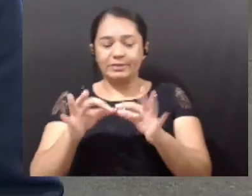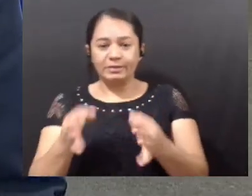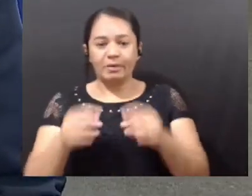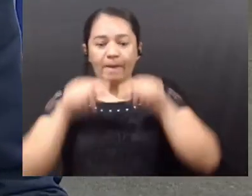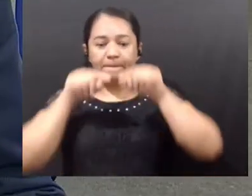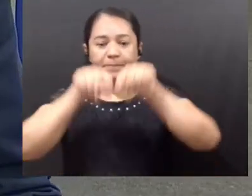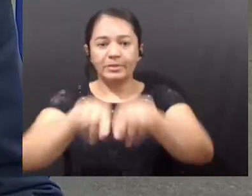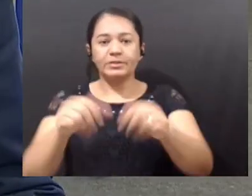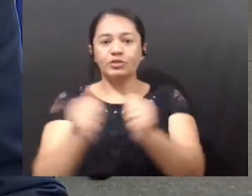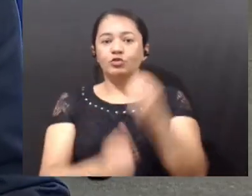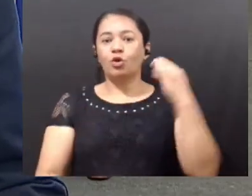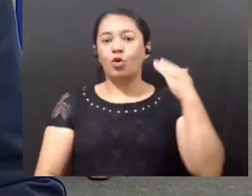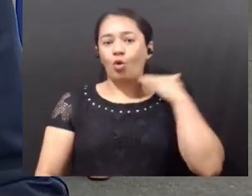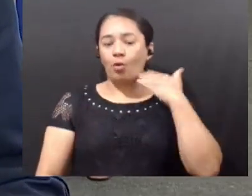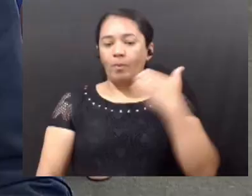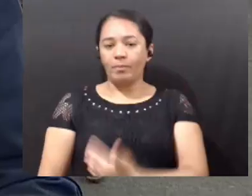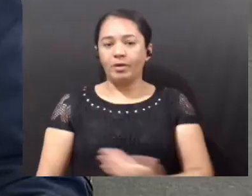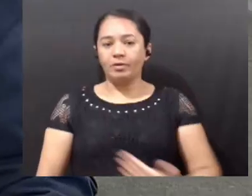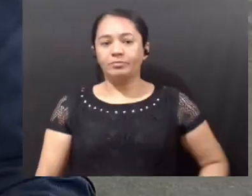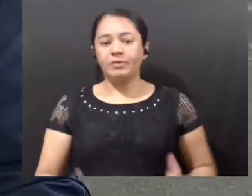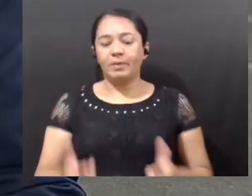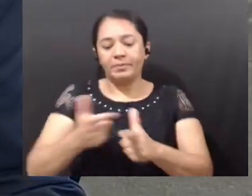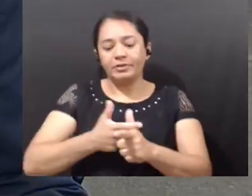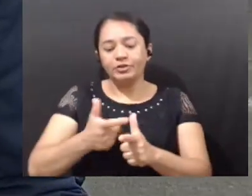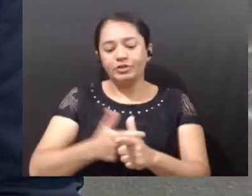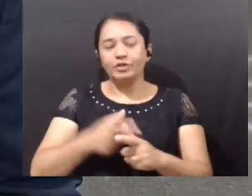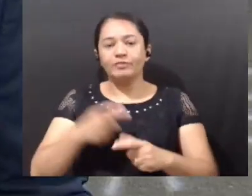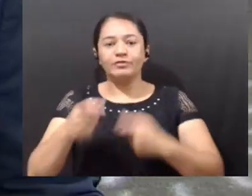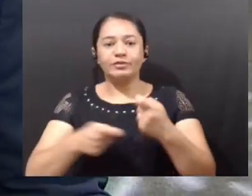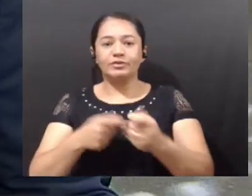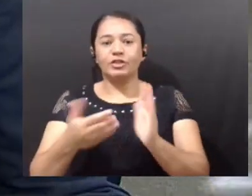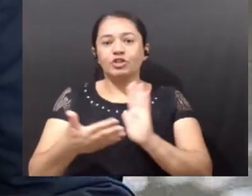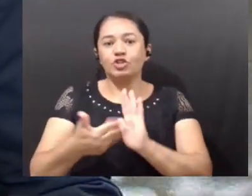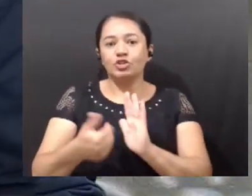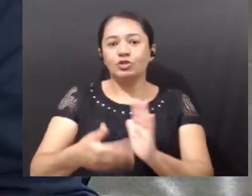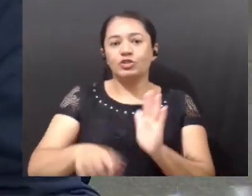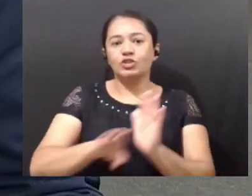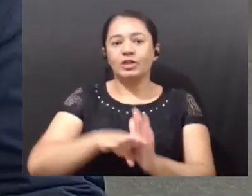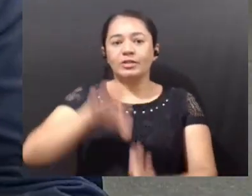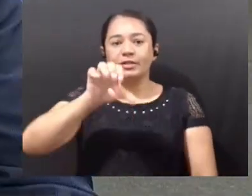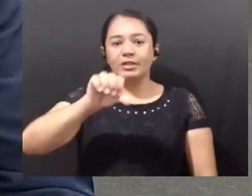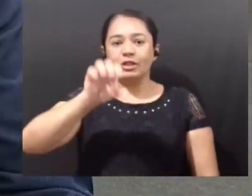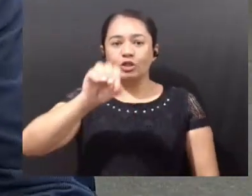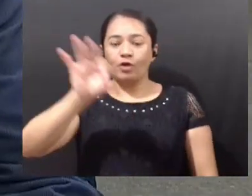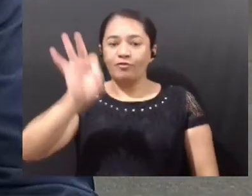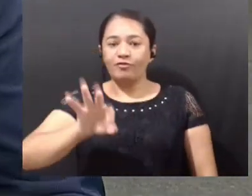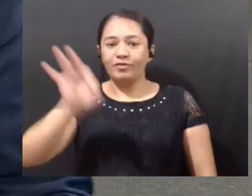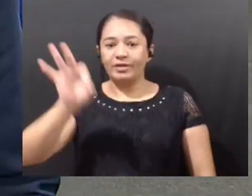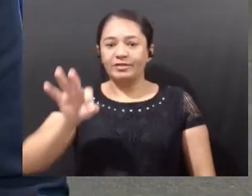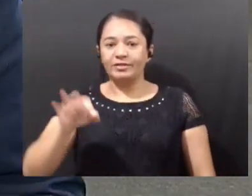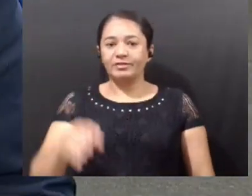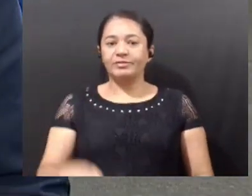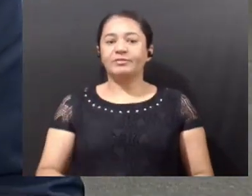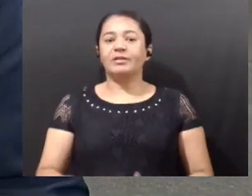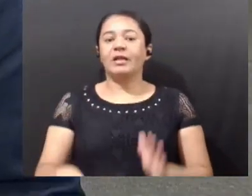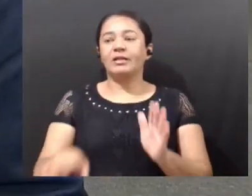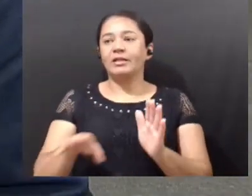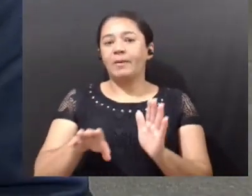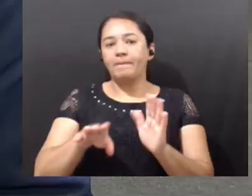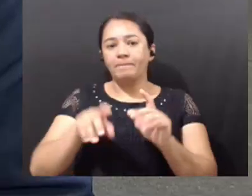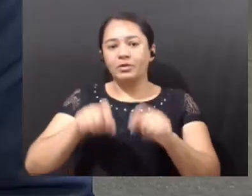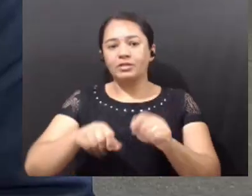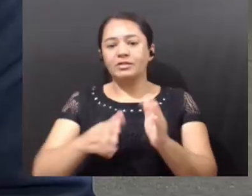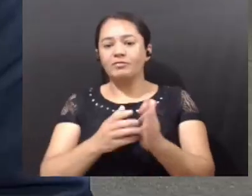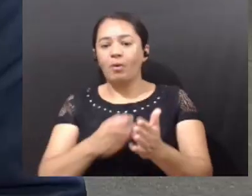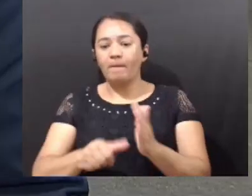para renegociar as dívidas. Então, desconto de até 90% com carência de 6 meses para fazer o primeiro pagamento. E isso